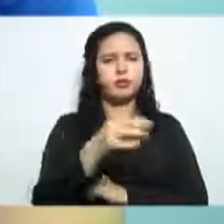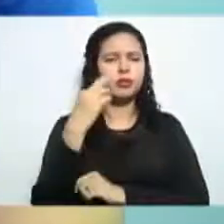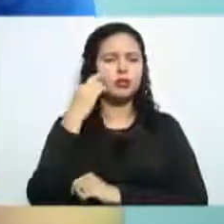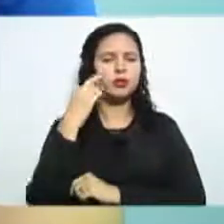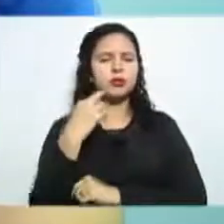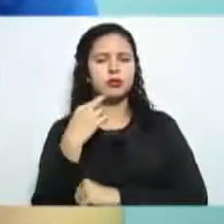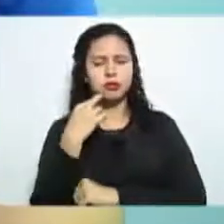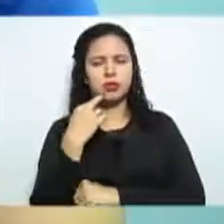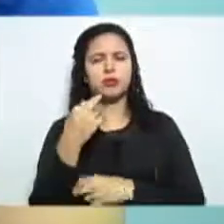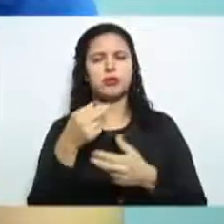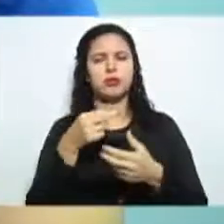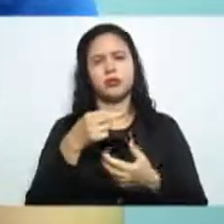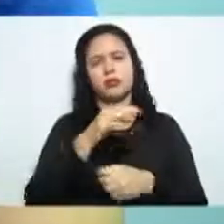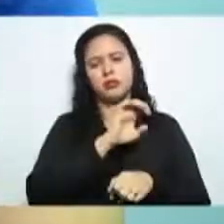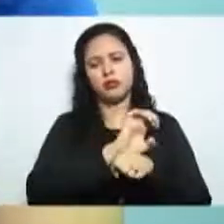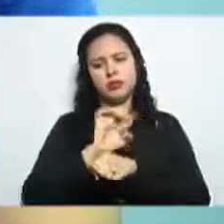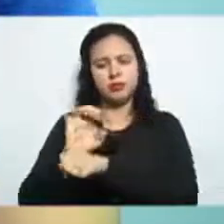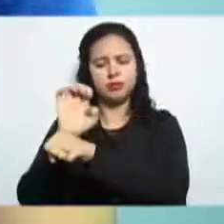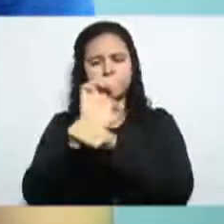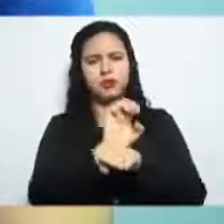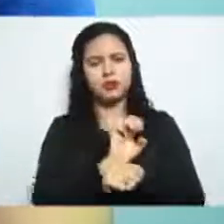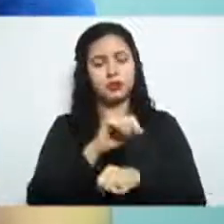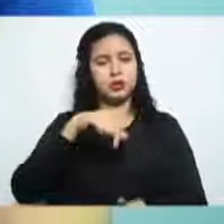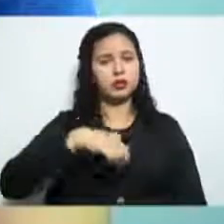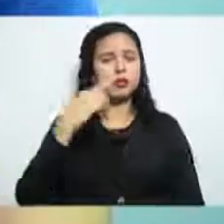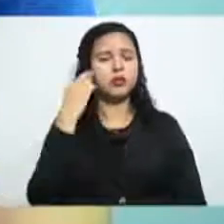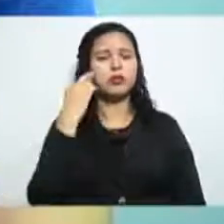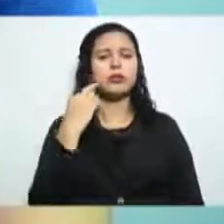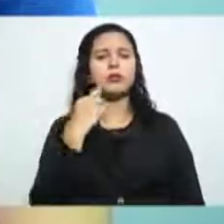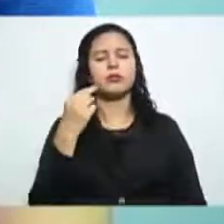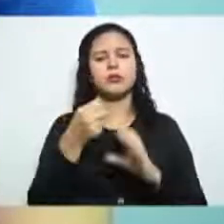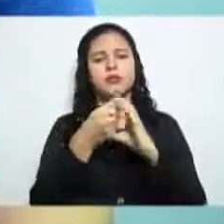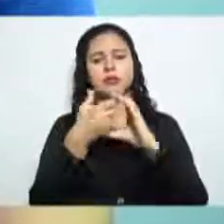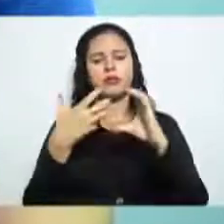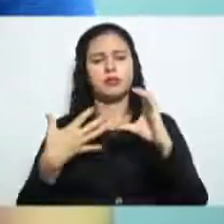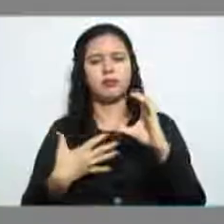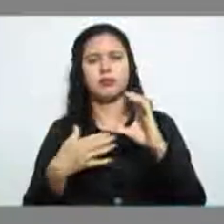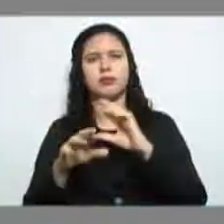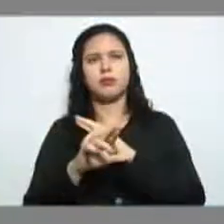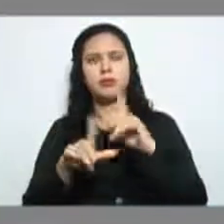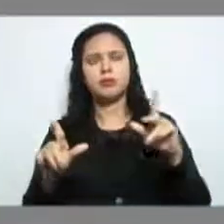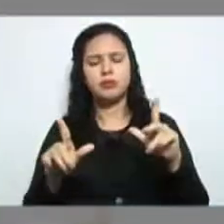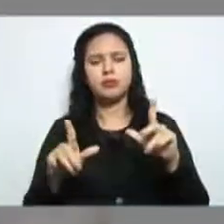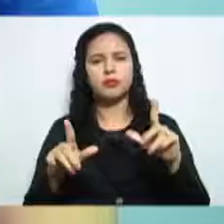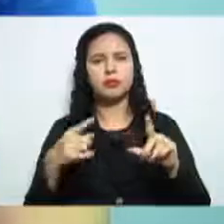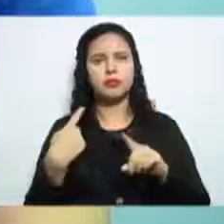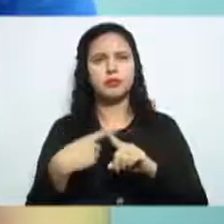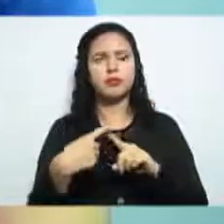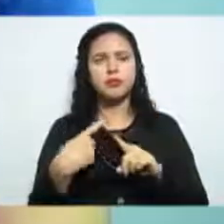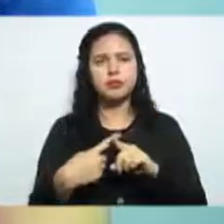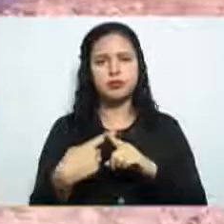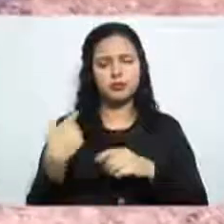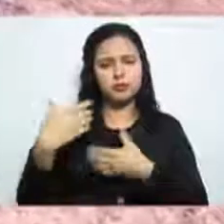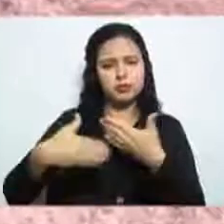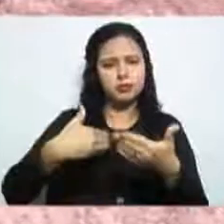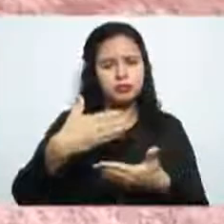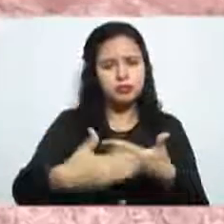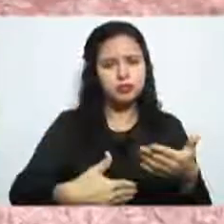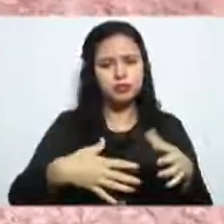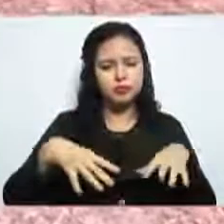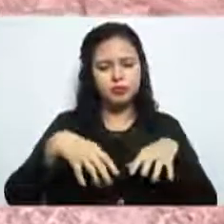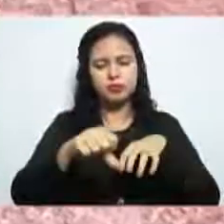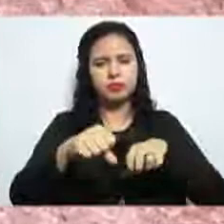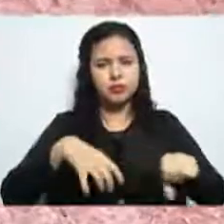outros estados. Rondônia tem uma característica diferente, porque ele passou por um processo de colonização,